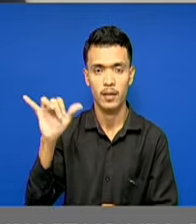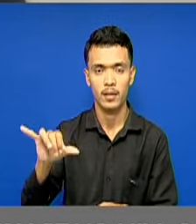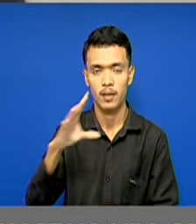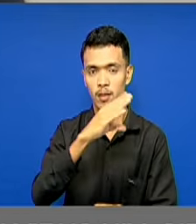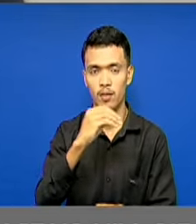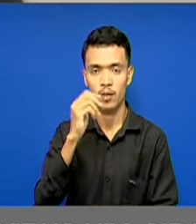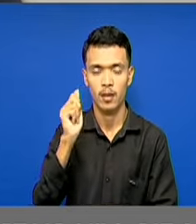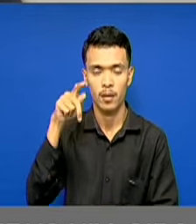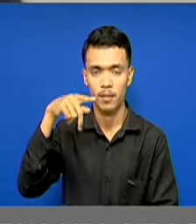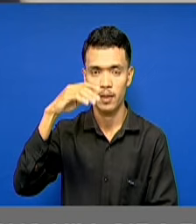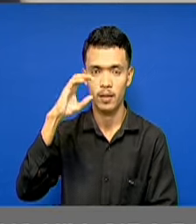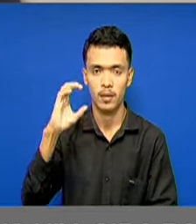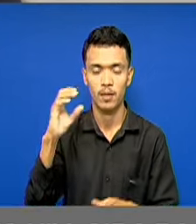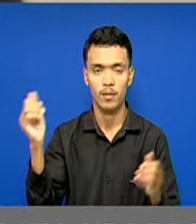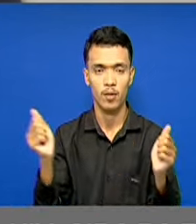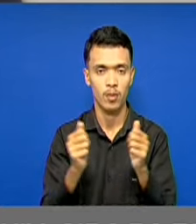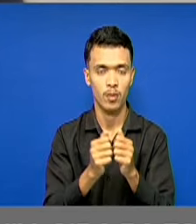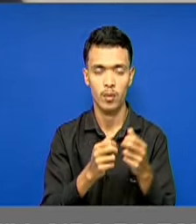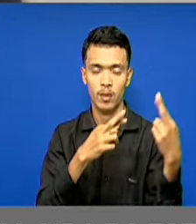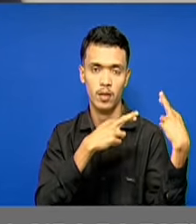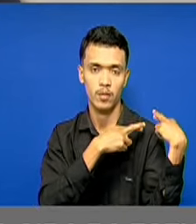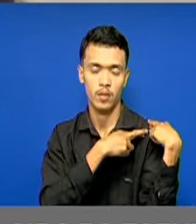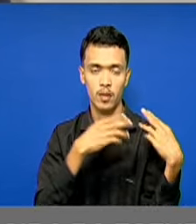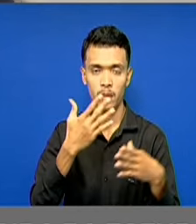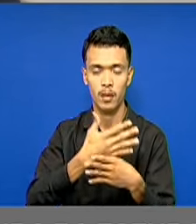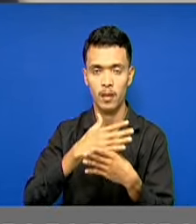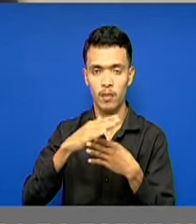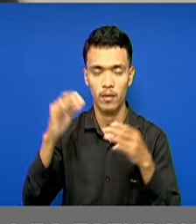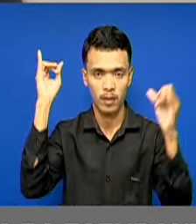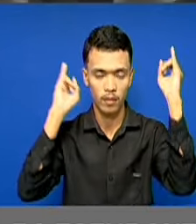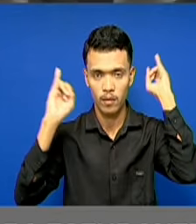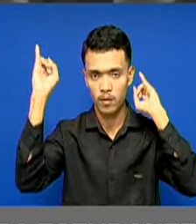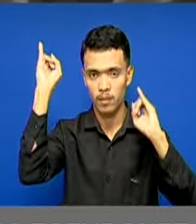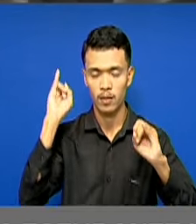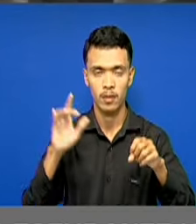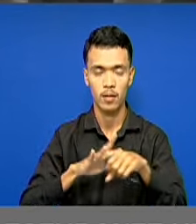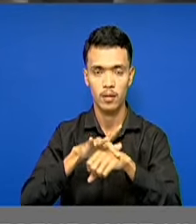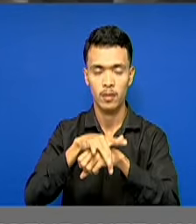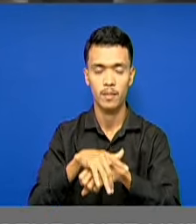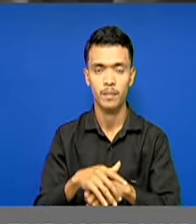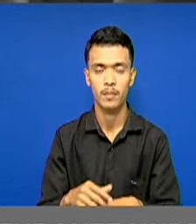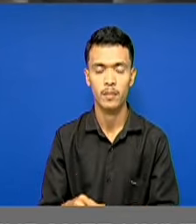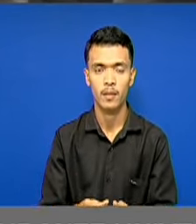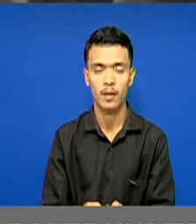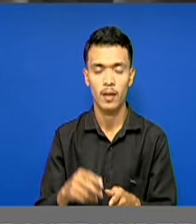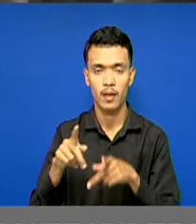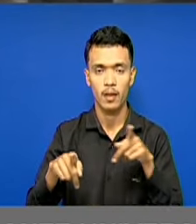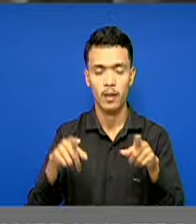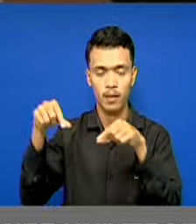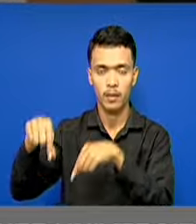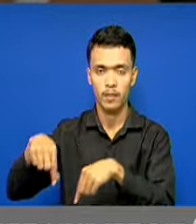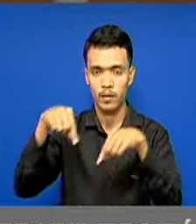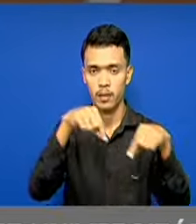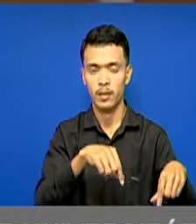Civil, temos um mandato para a disseminação da informação do sistema alerta cedo. Portador deficiente Fernando Tilman Alves